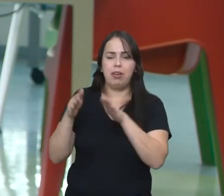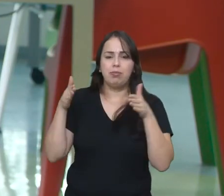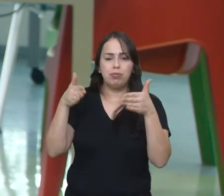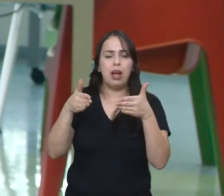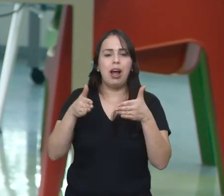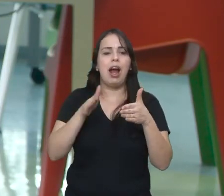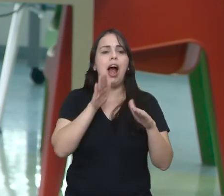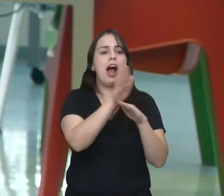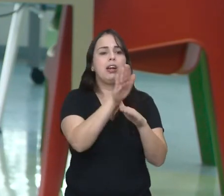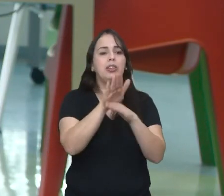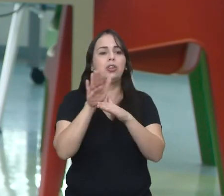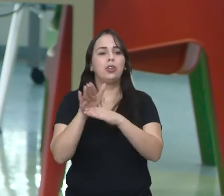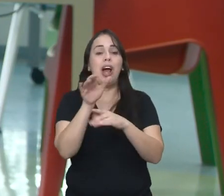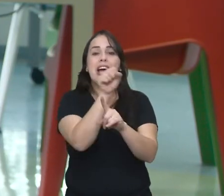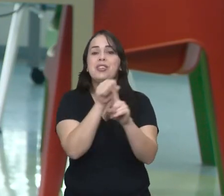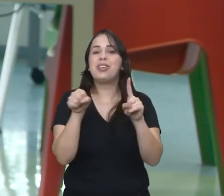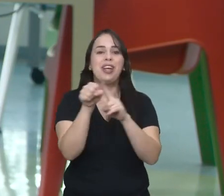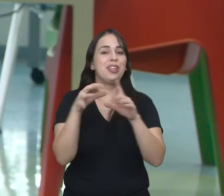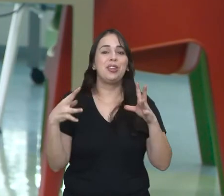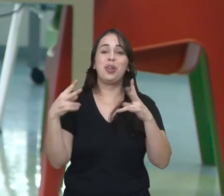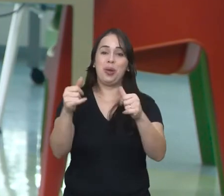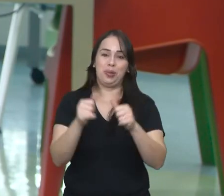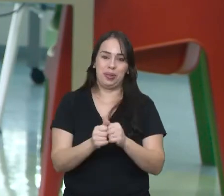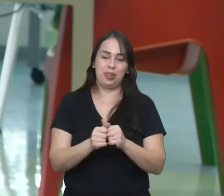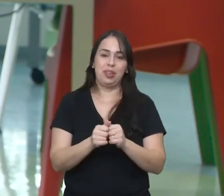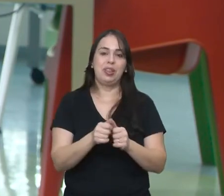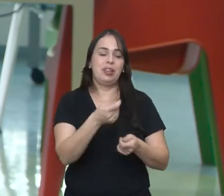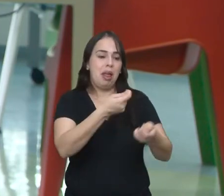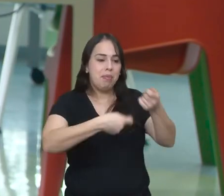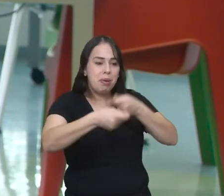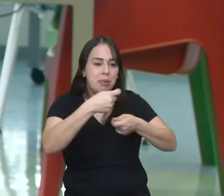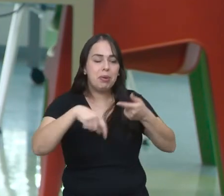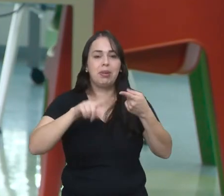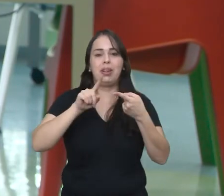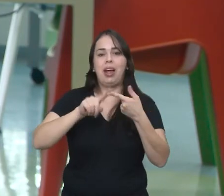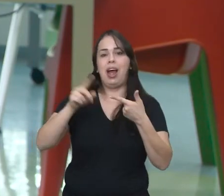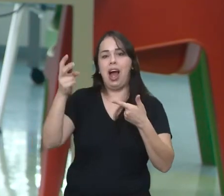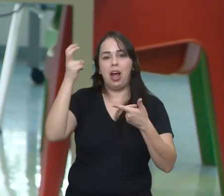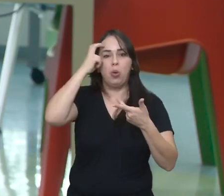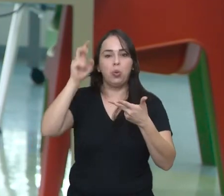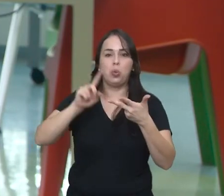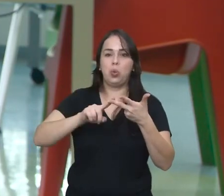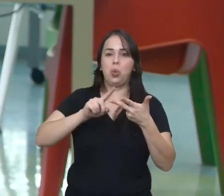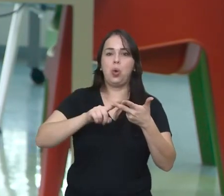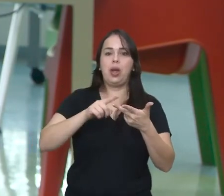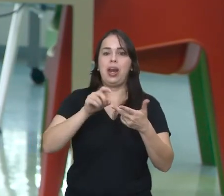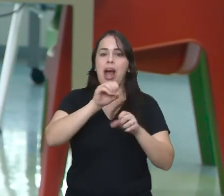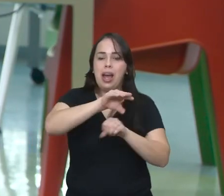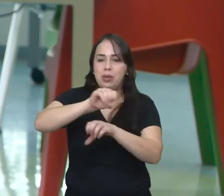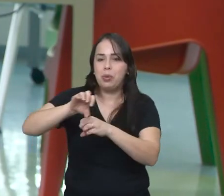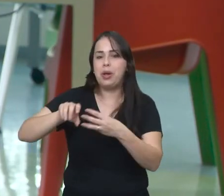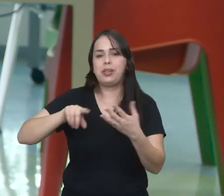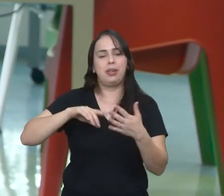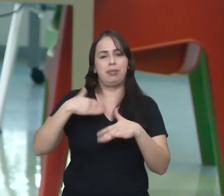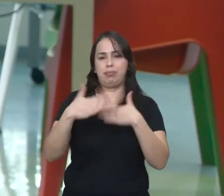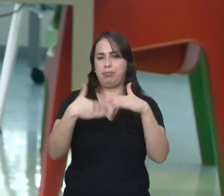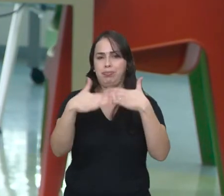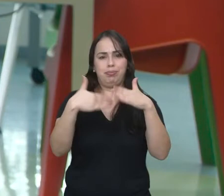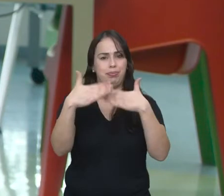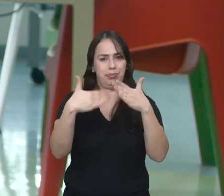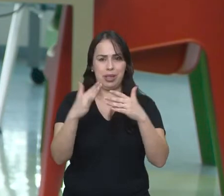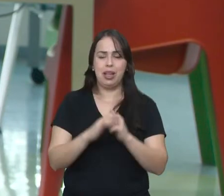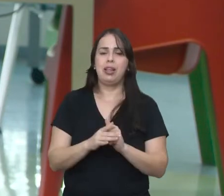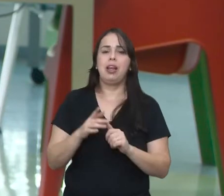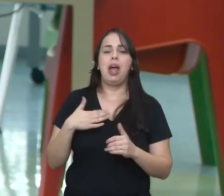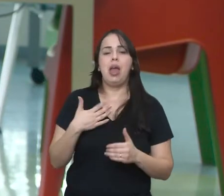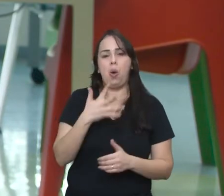governo investe mesmo diretamente, se acaba beneficiando a sociedade como um todo, os negócios, a cultura, a